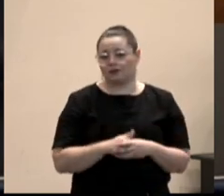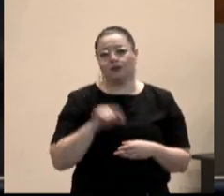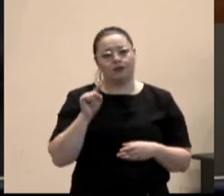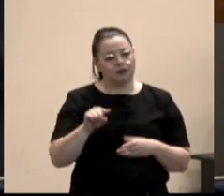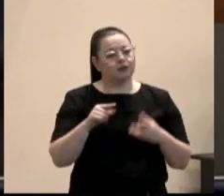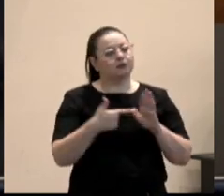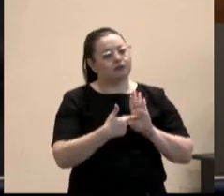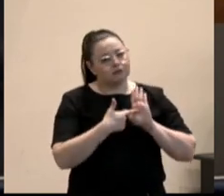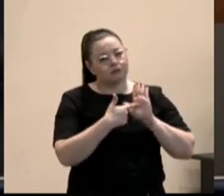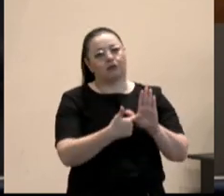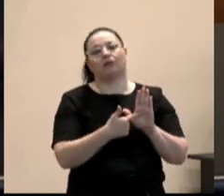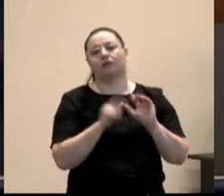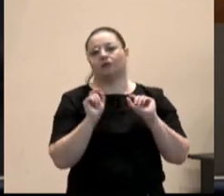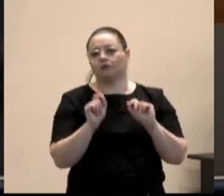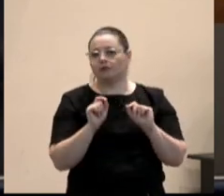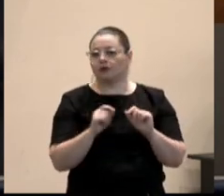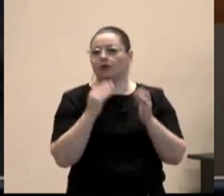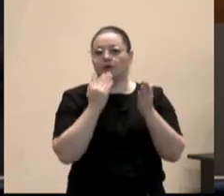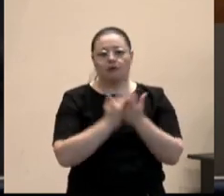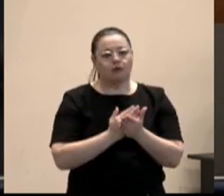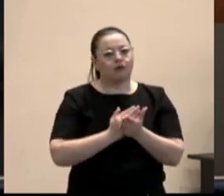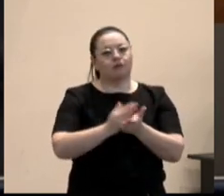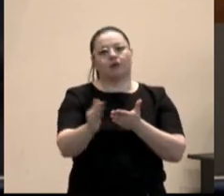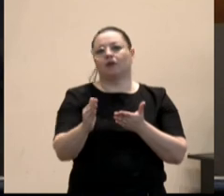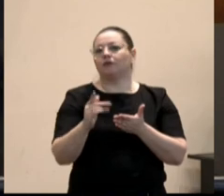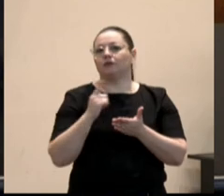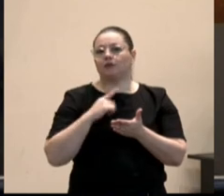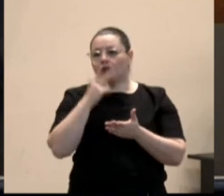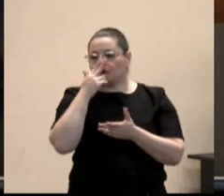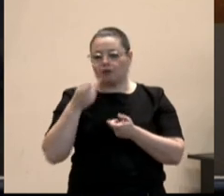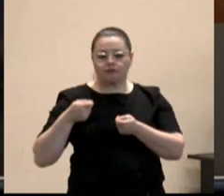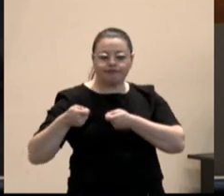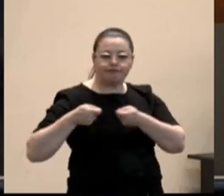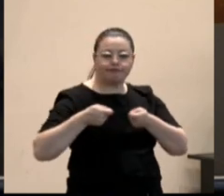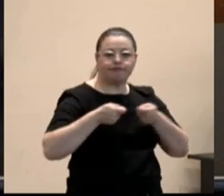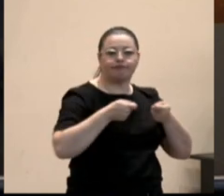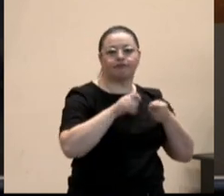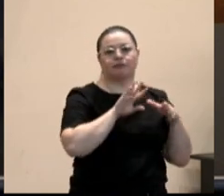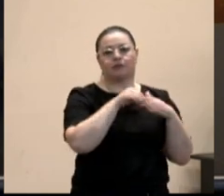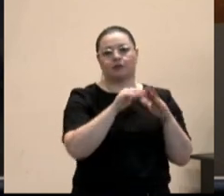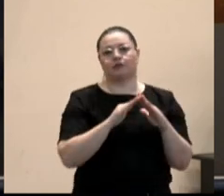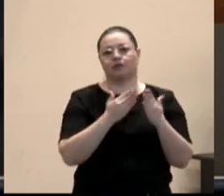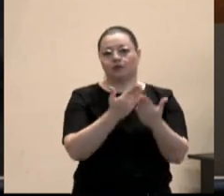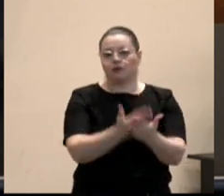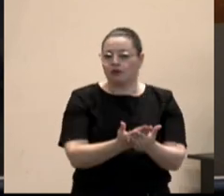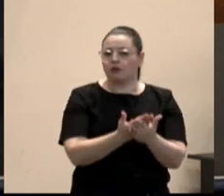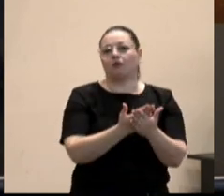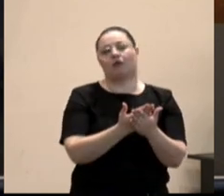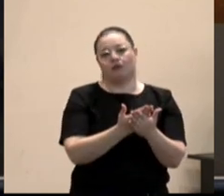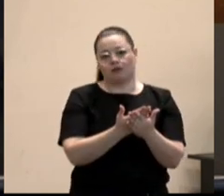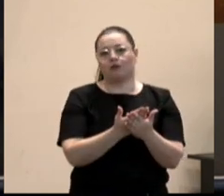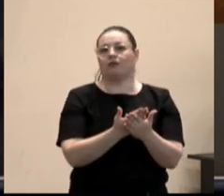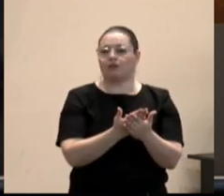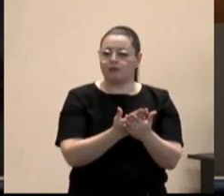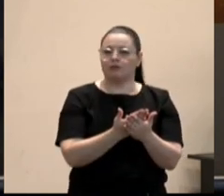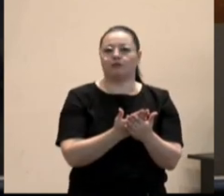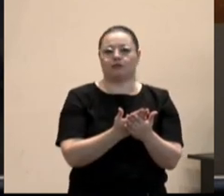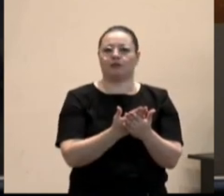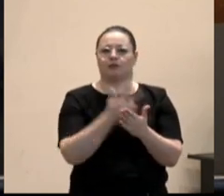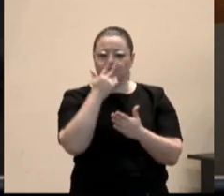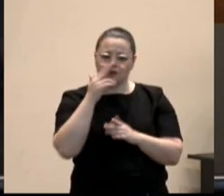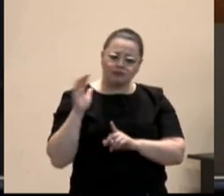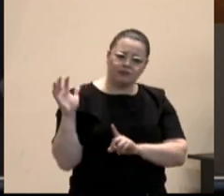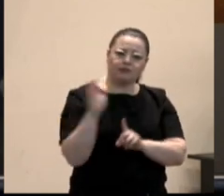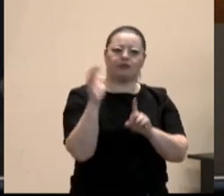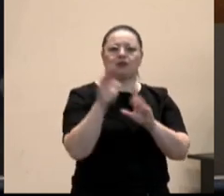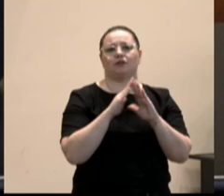mostra cada vez mais é uma concepção gerencialista nas escolas, uma interferência na escola pública